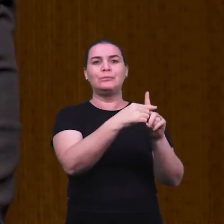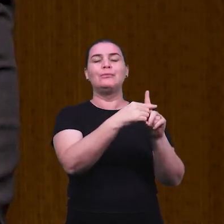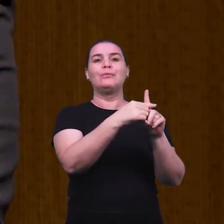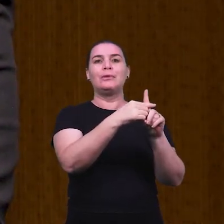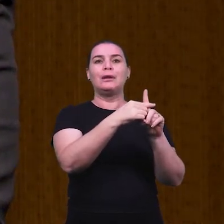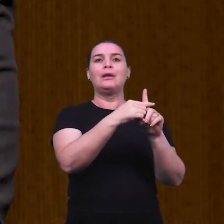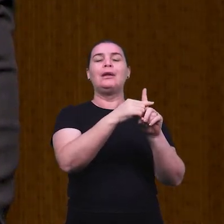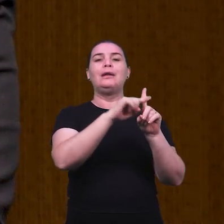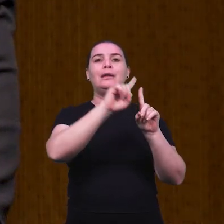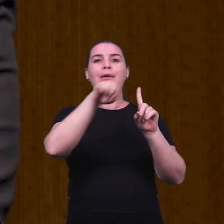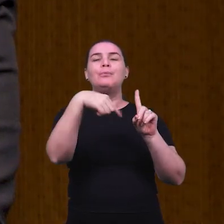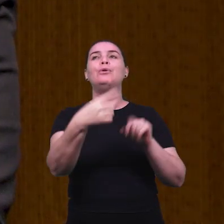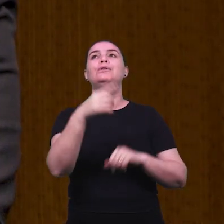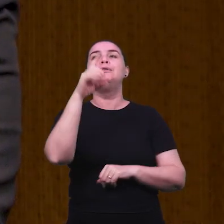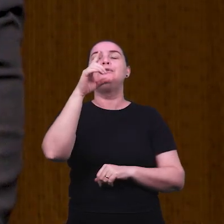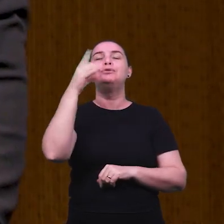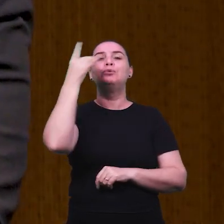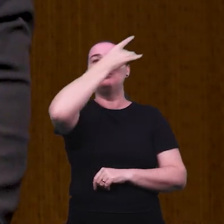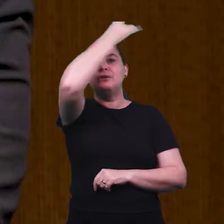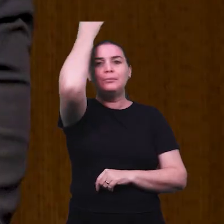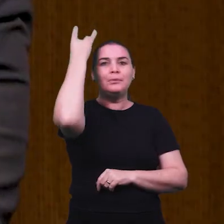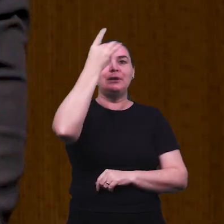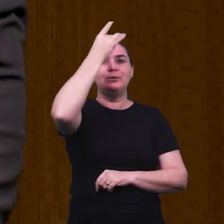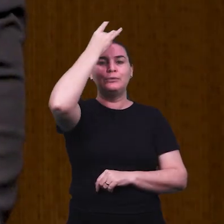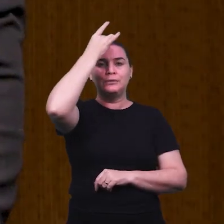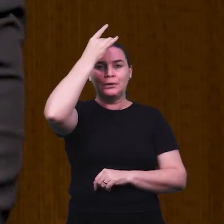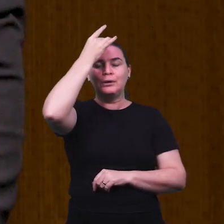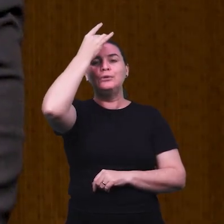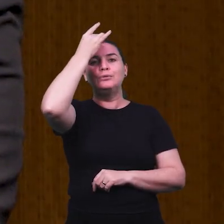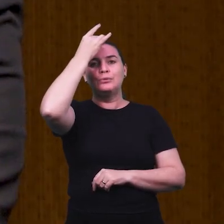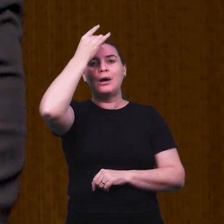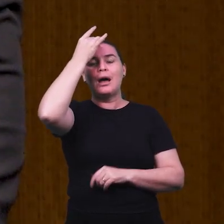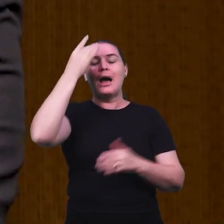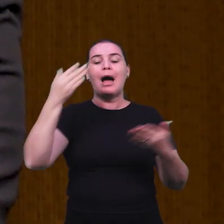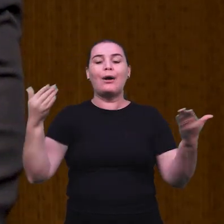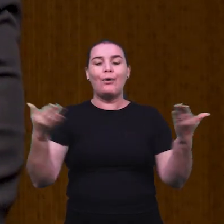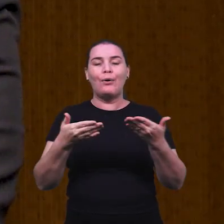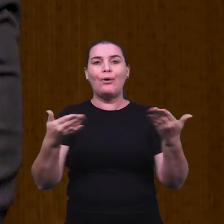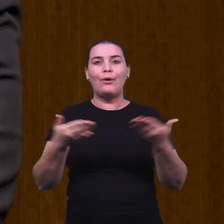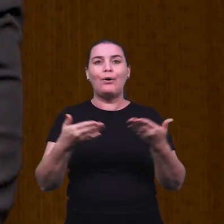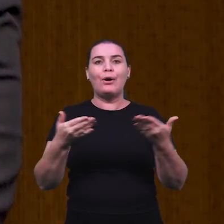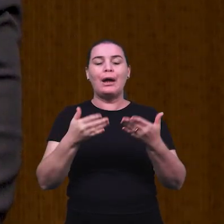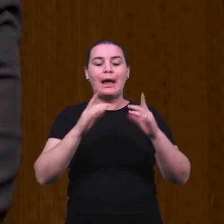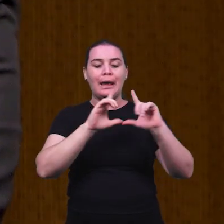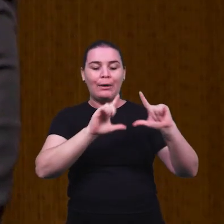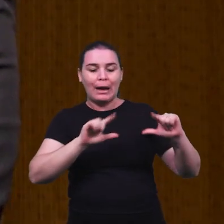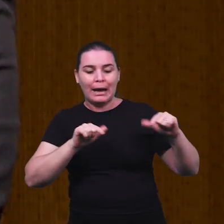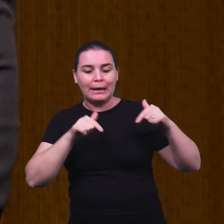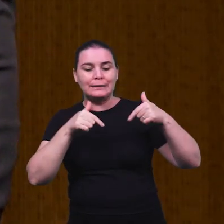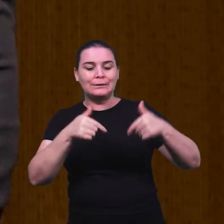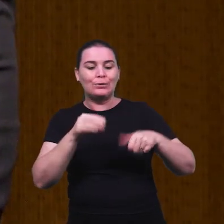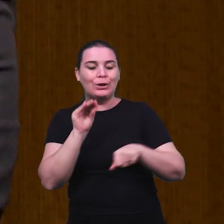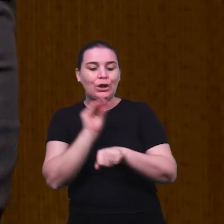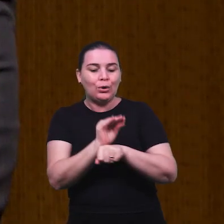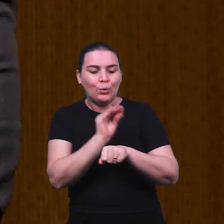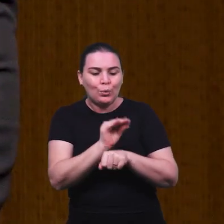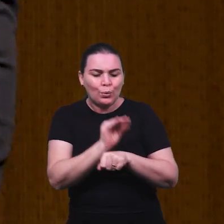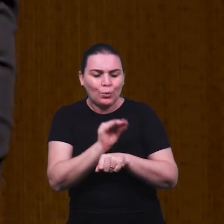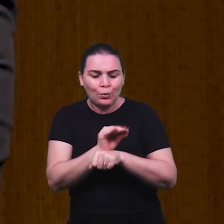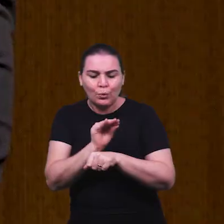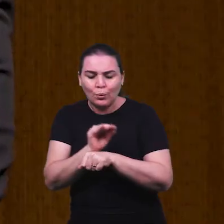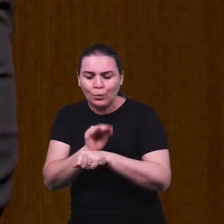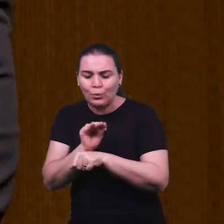envia o Espírito Santo. E aí o Espírito Santo é esse agente de conservação